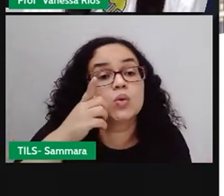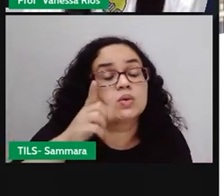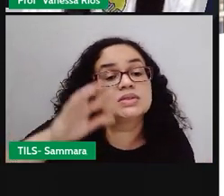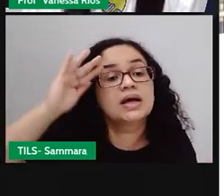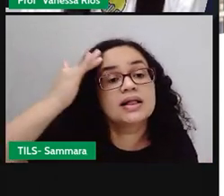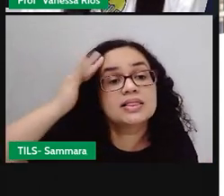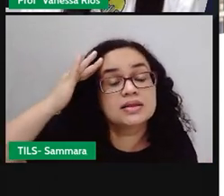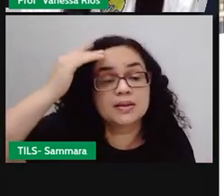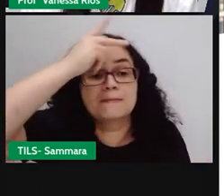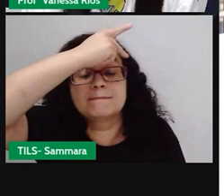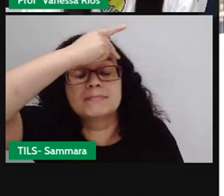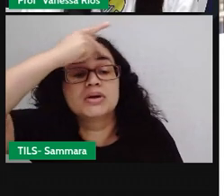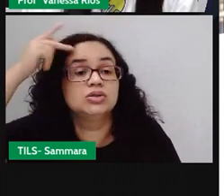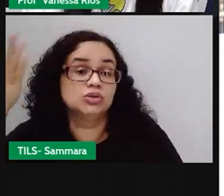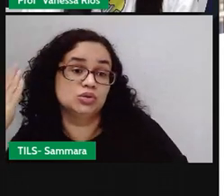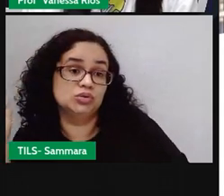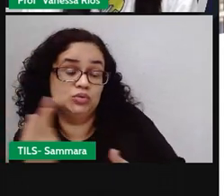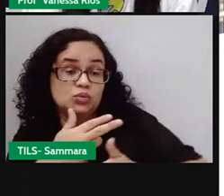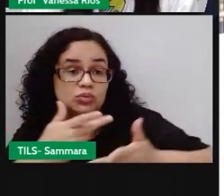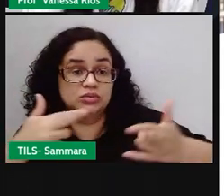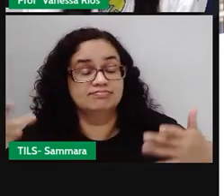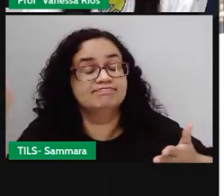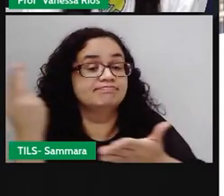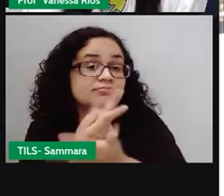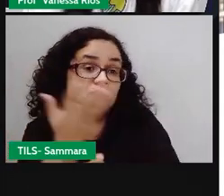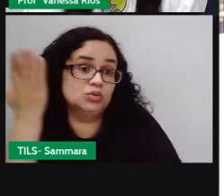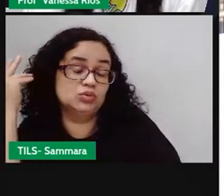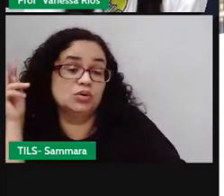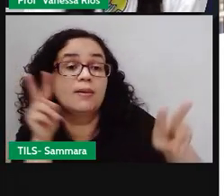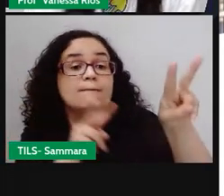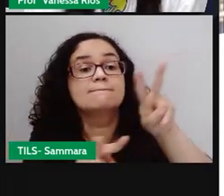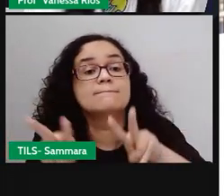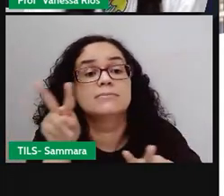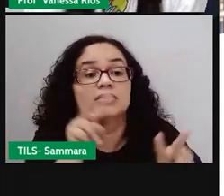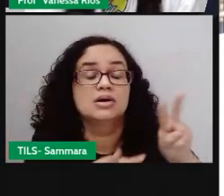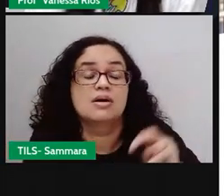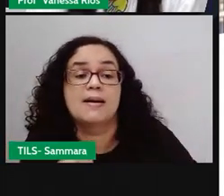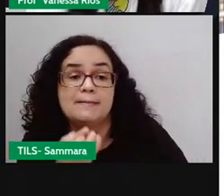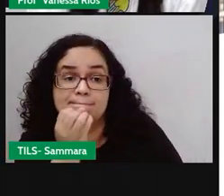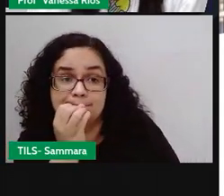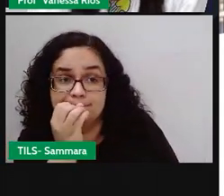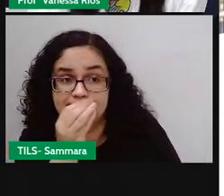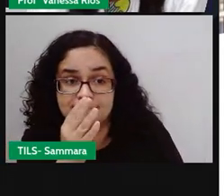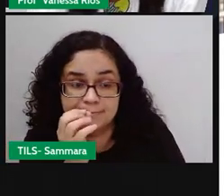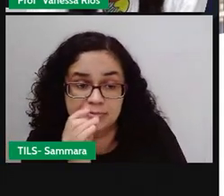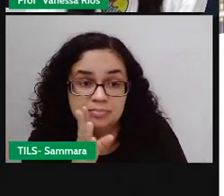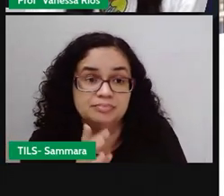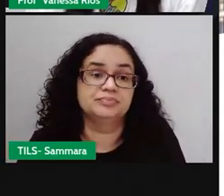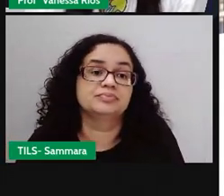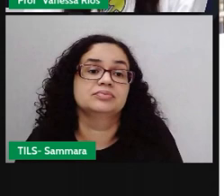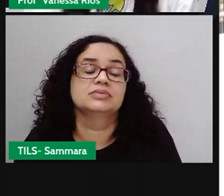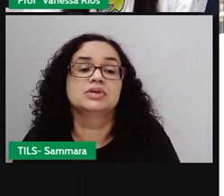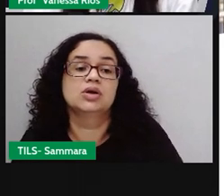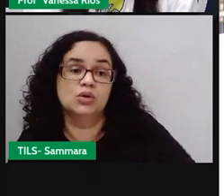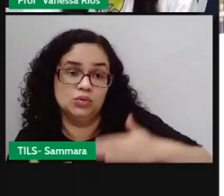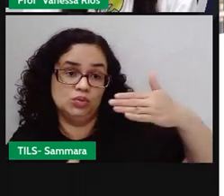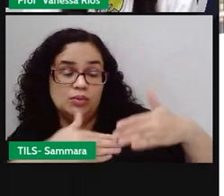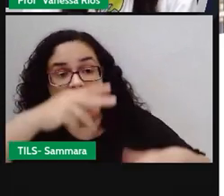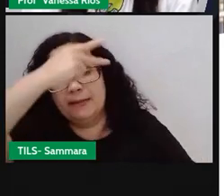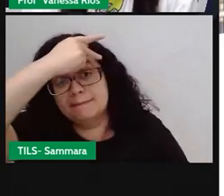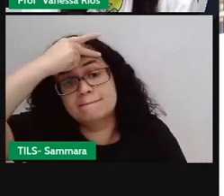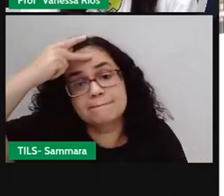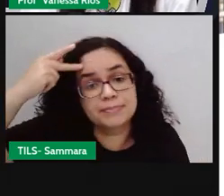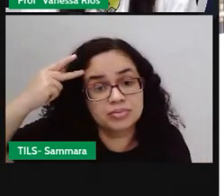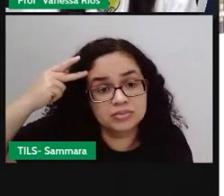como as coisas aconteciam observando esses bens, não é? Esses patrimônios que são deixados pelas